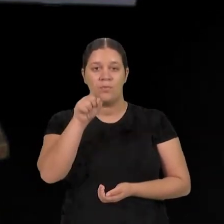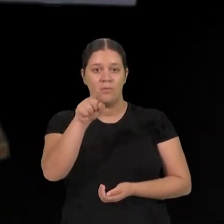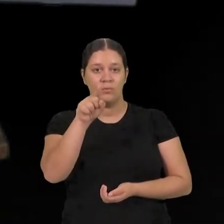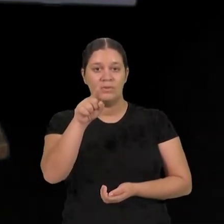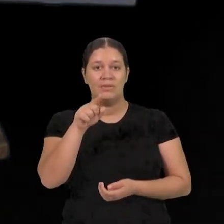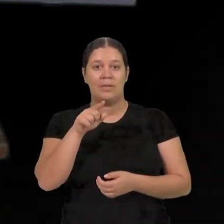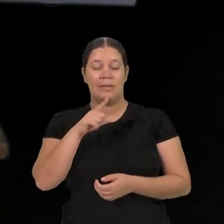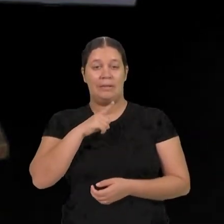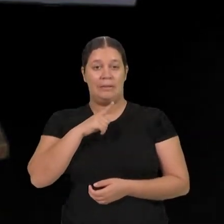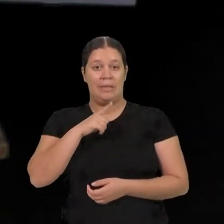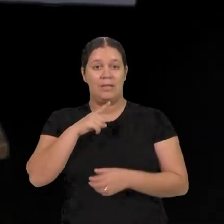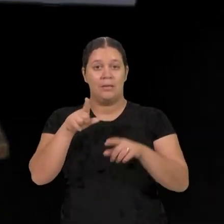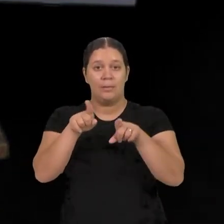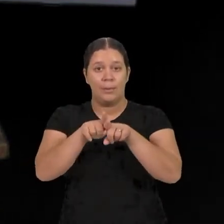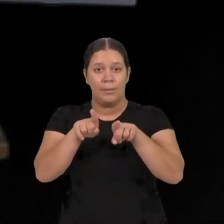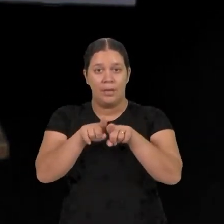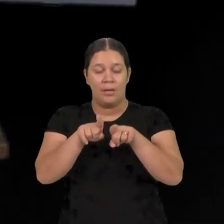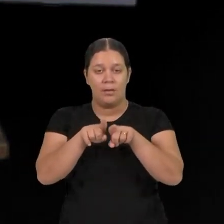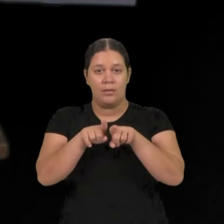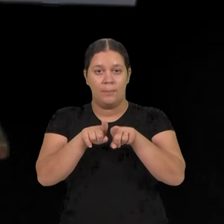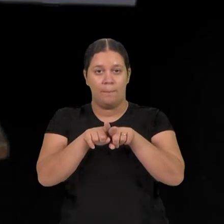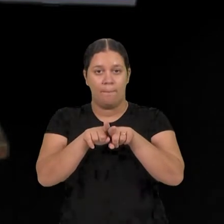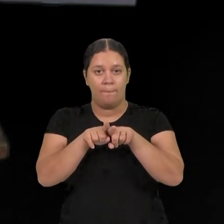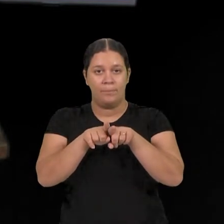Você tem também,